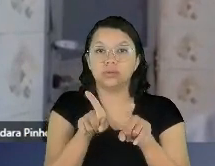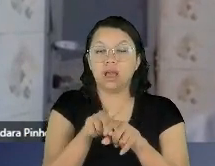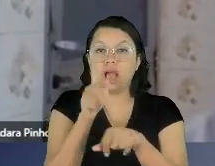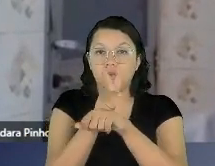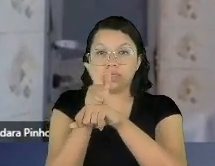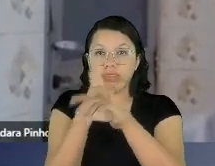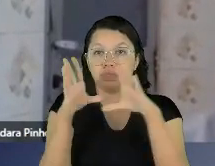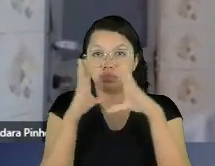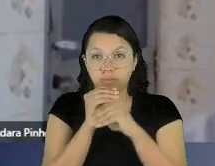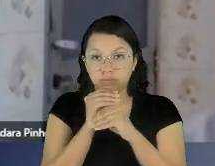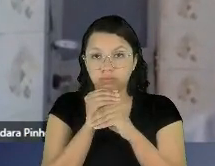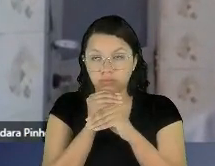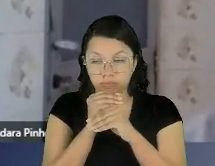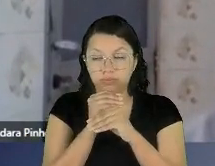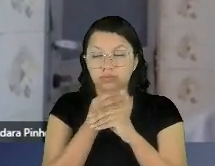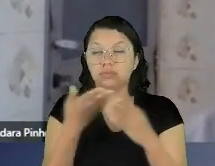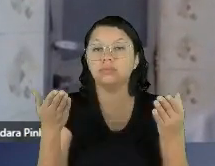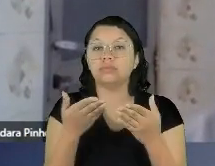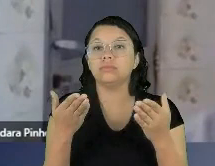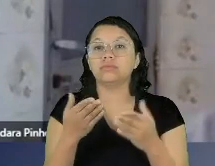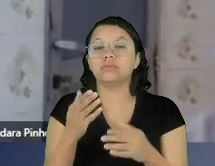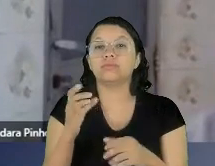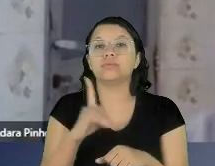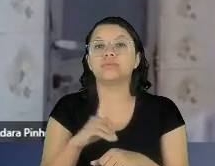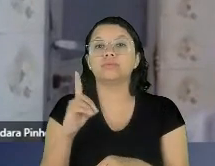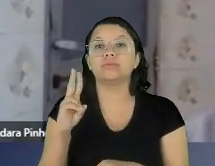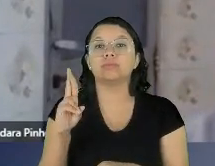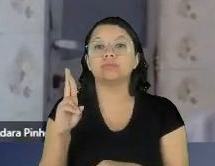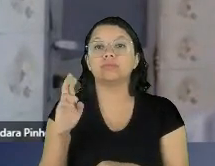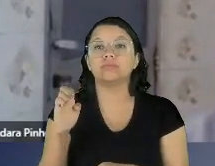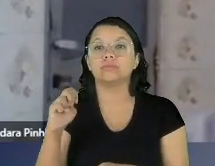palavra para a doutora Renata. Obrigada.